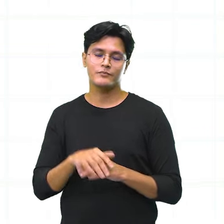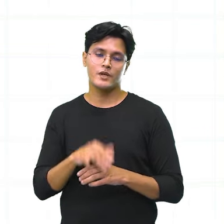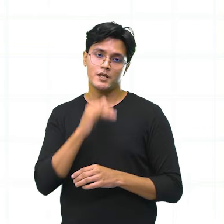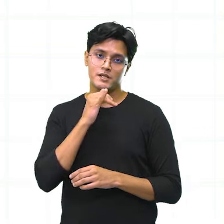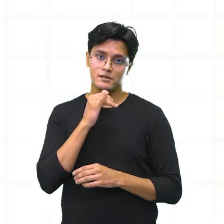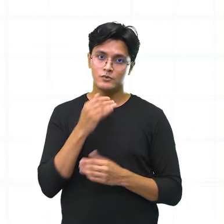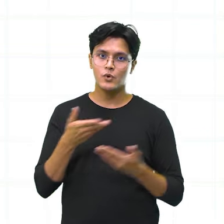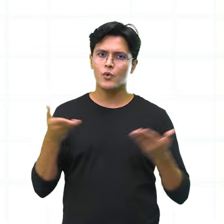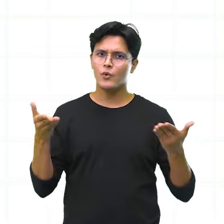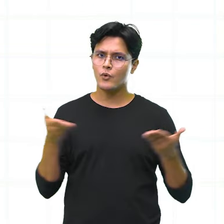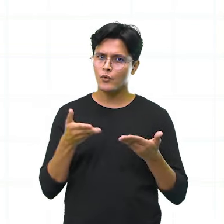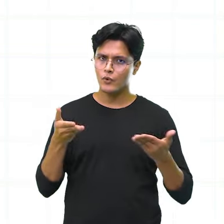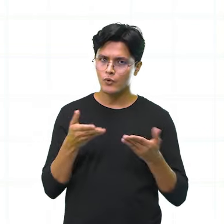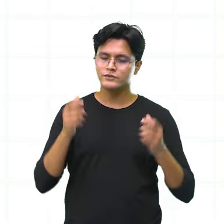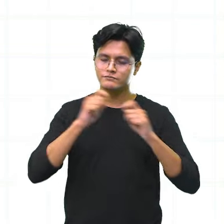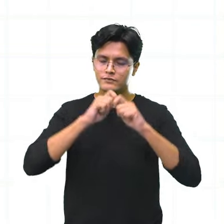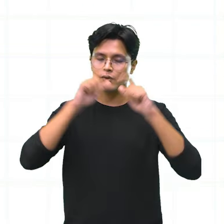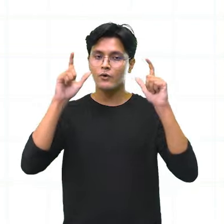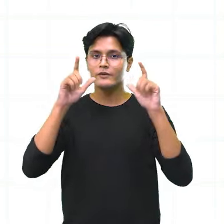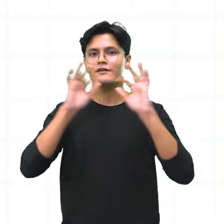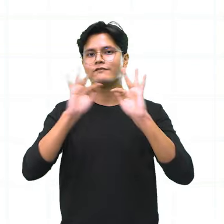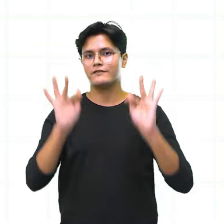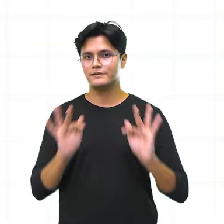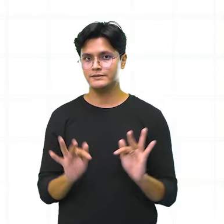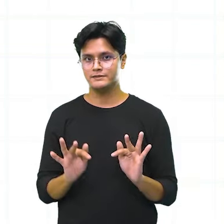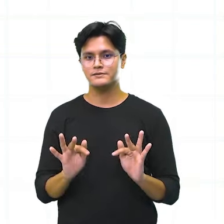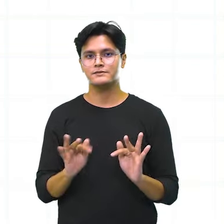acordei feliz.